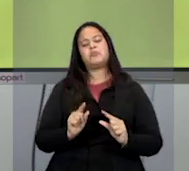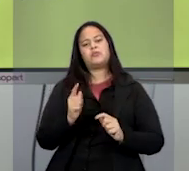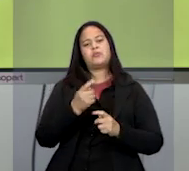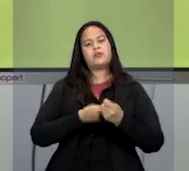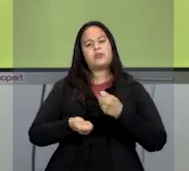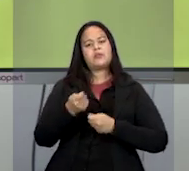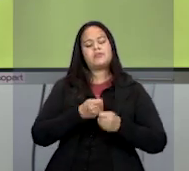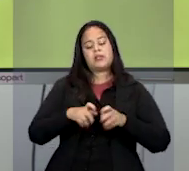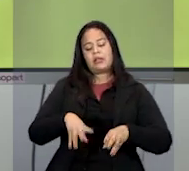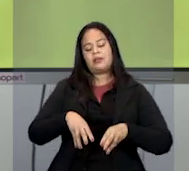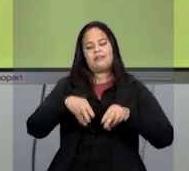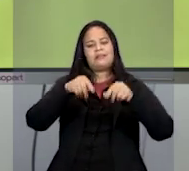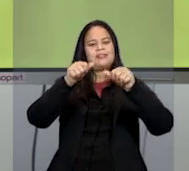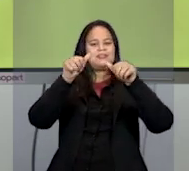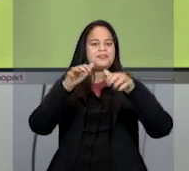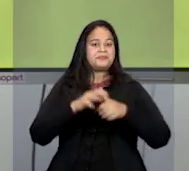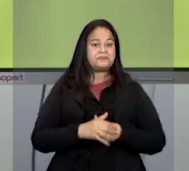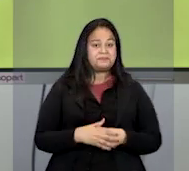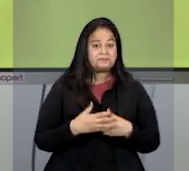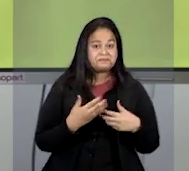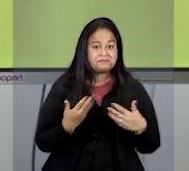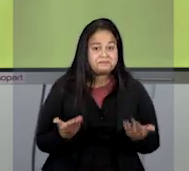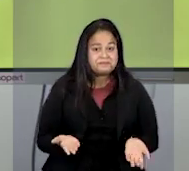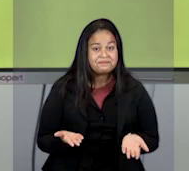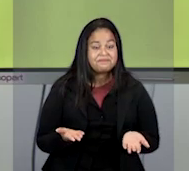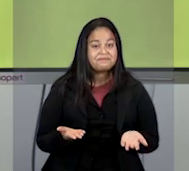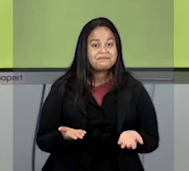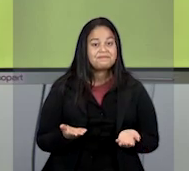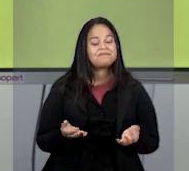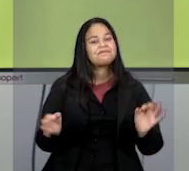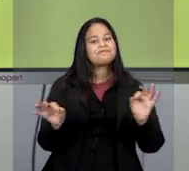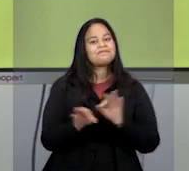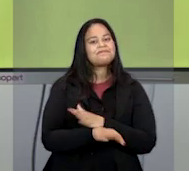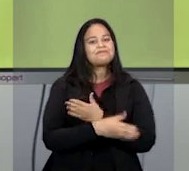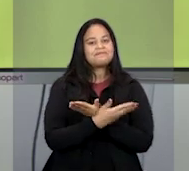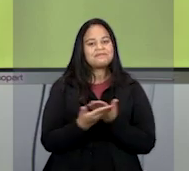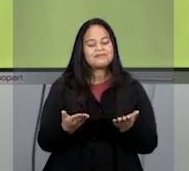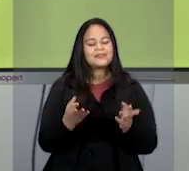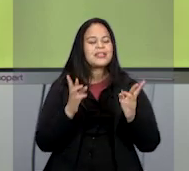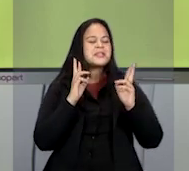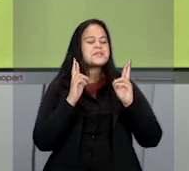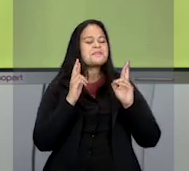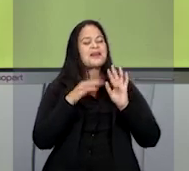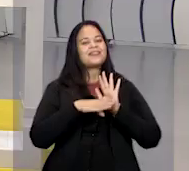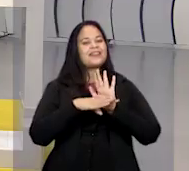e de terra. Ok? Então, a gente finaliza por aqui, espero